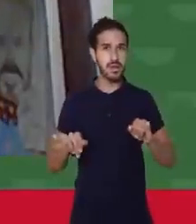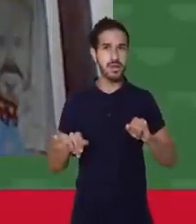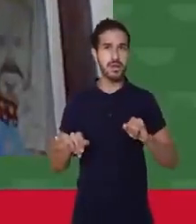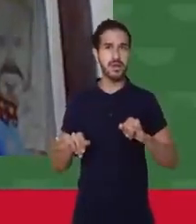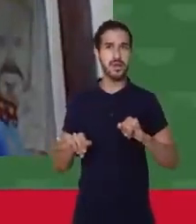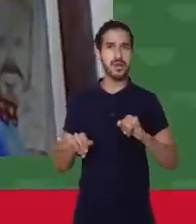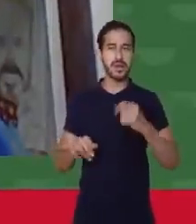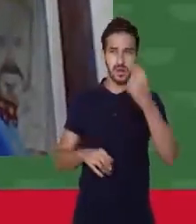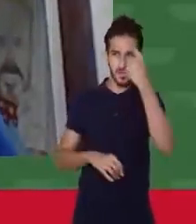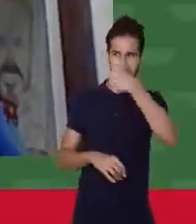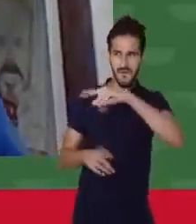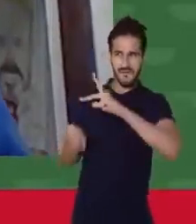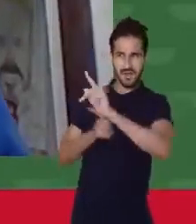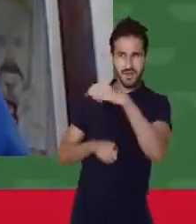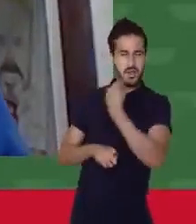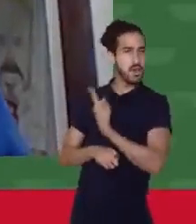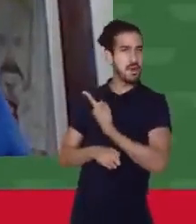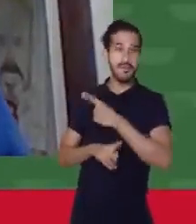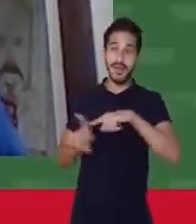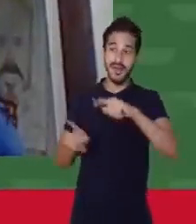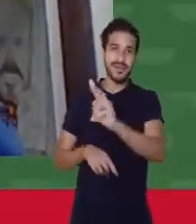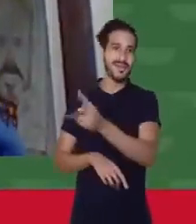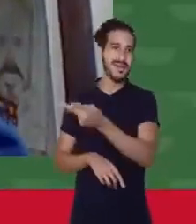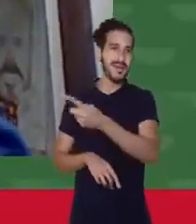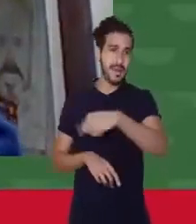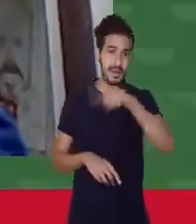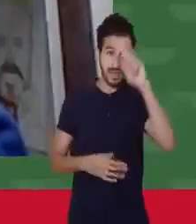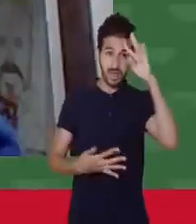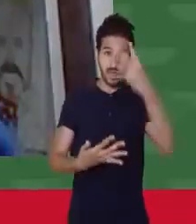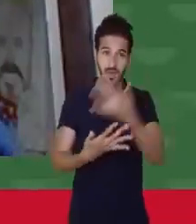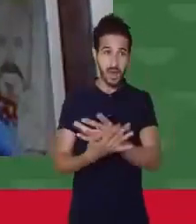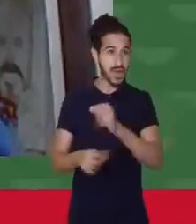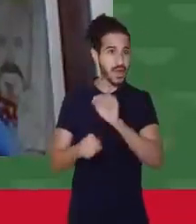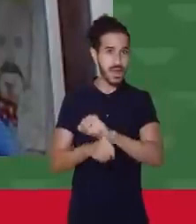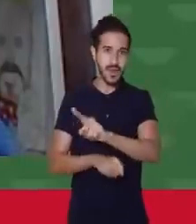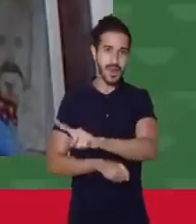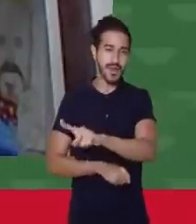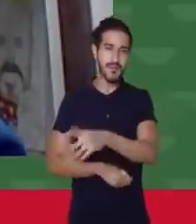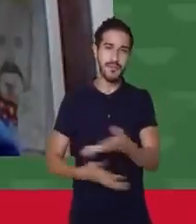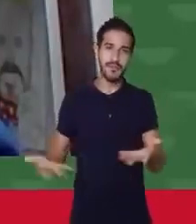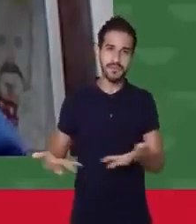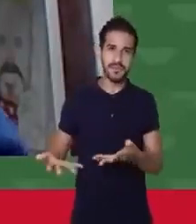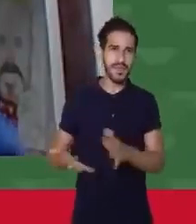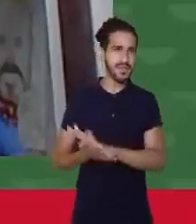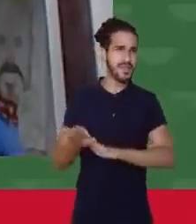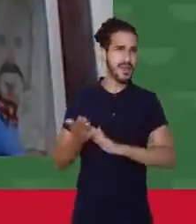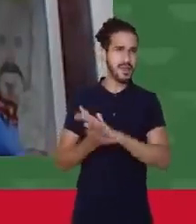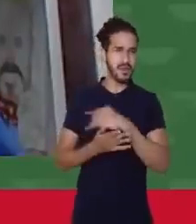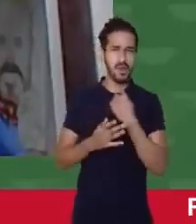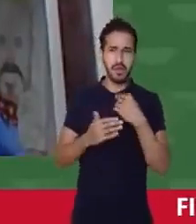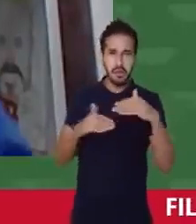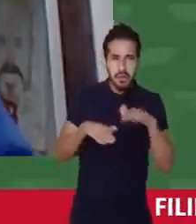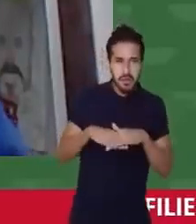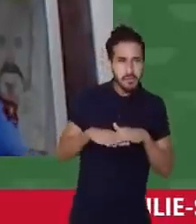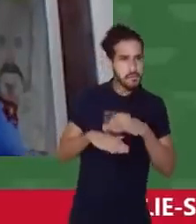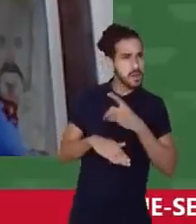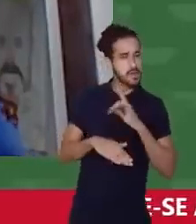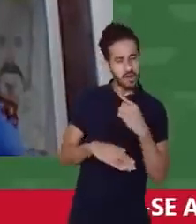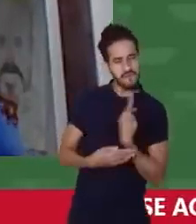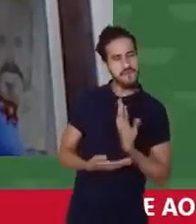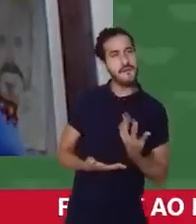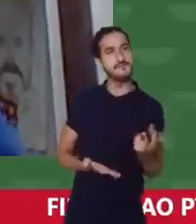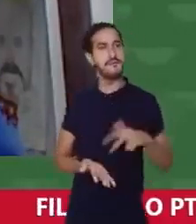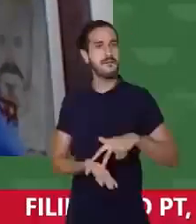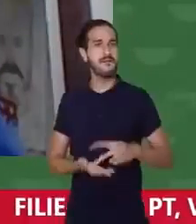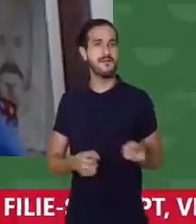venceram, mas estão enganados. Essa história não acaba assim. Nada nos fará recuar. Nós